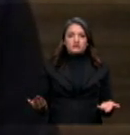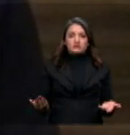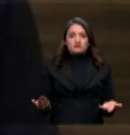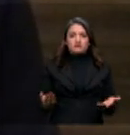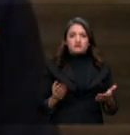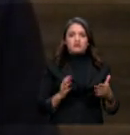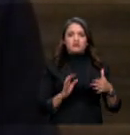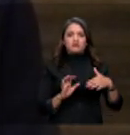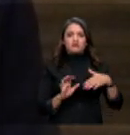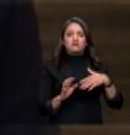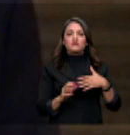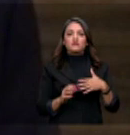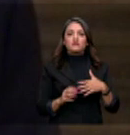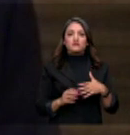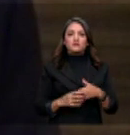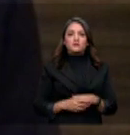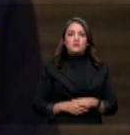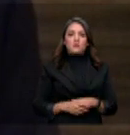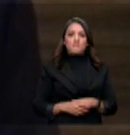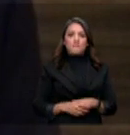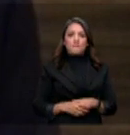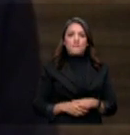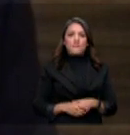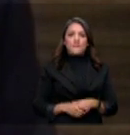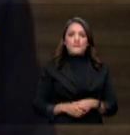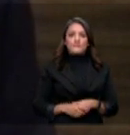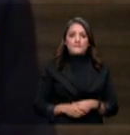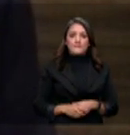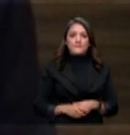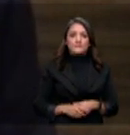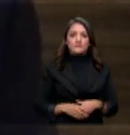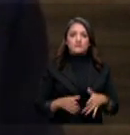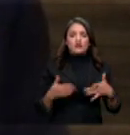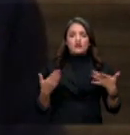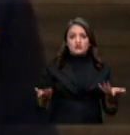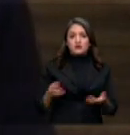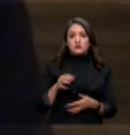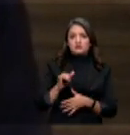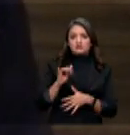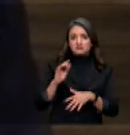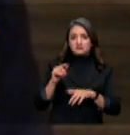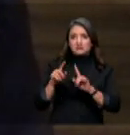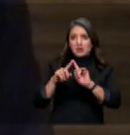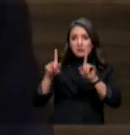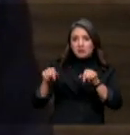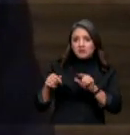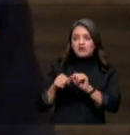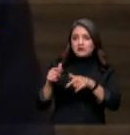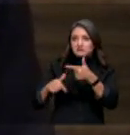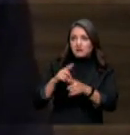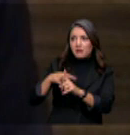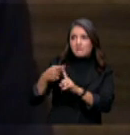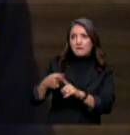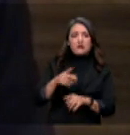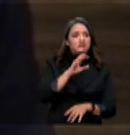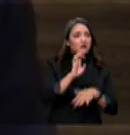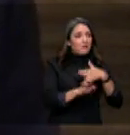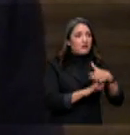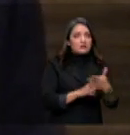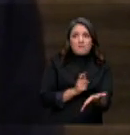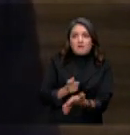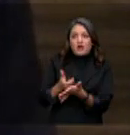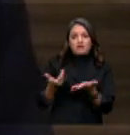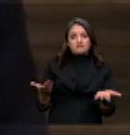se locupletasse desse trabalho a mais desempenhado pelo empregado? De modo,